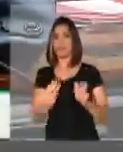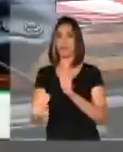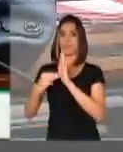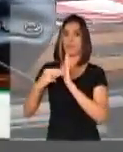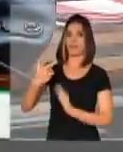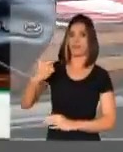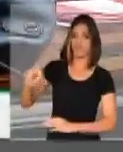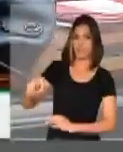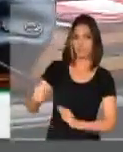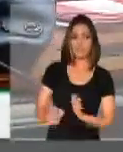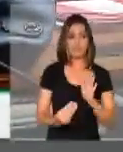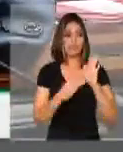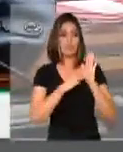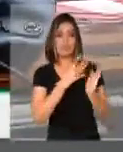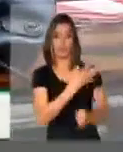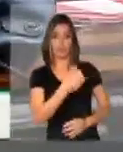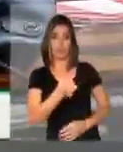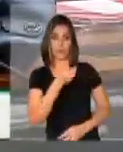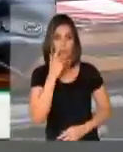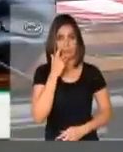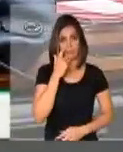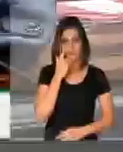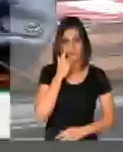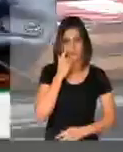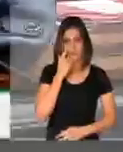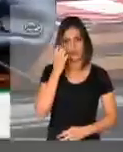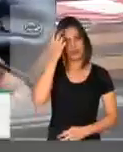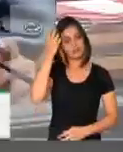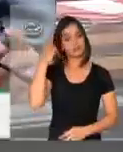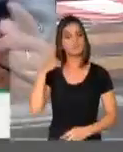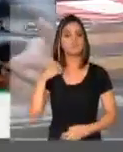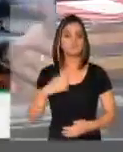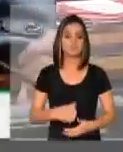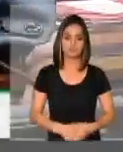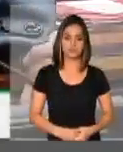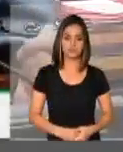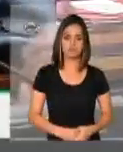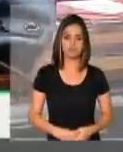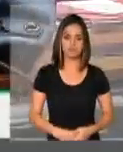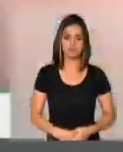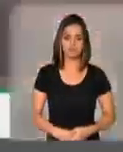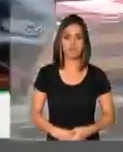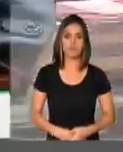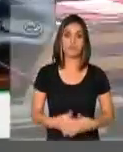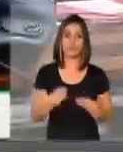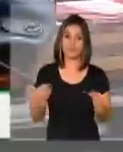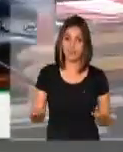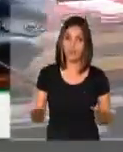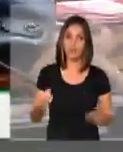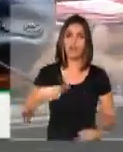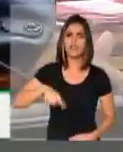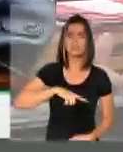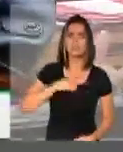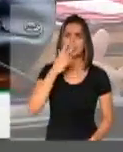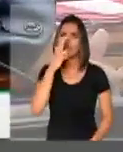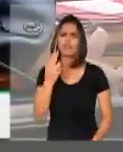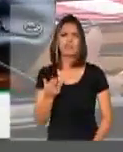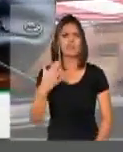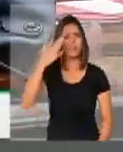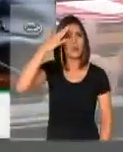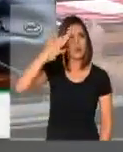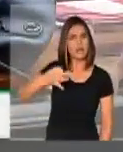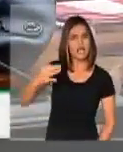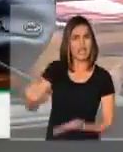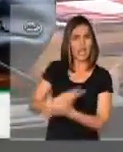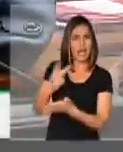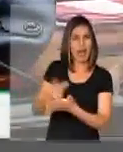anterior à emenda 20 e anterior à emenda 41. Portanto, nós não podemos pensar e distorcer